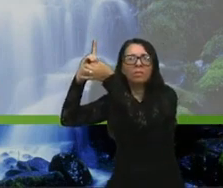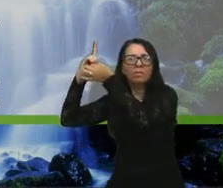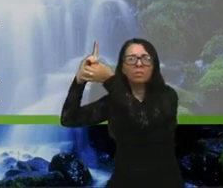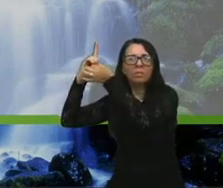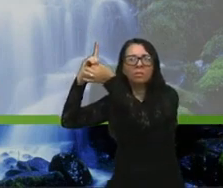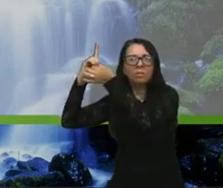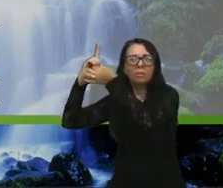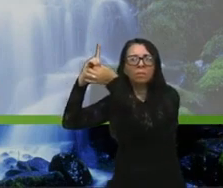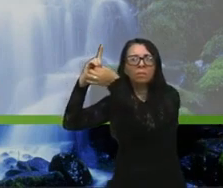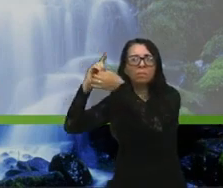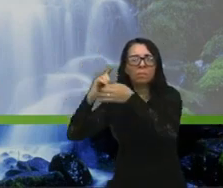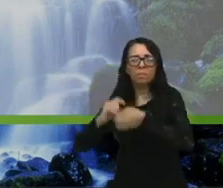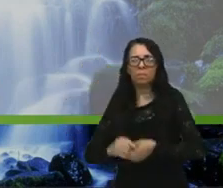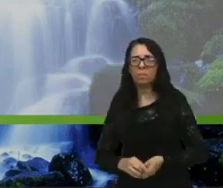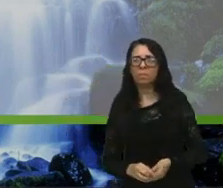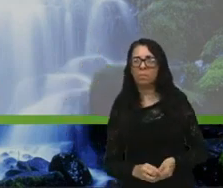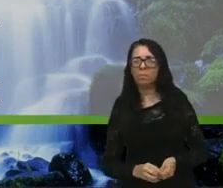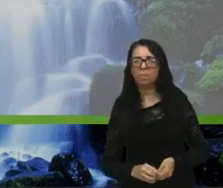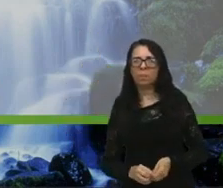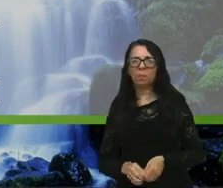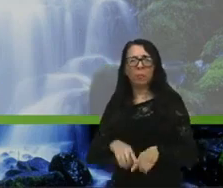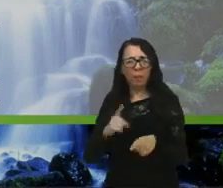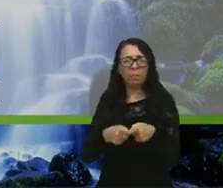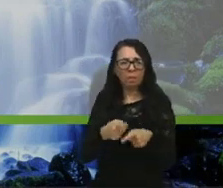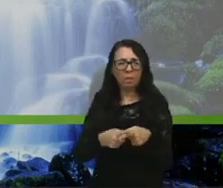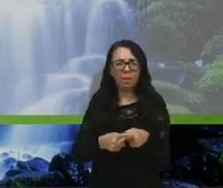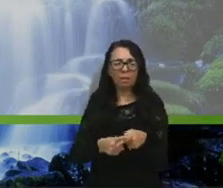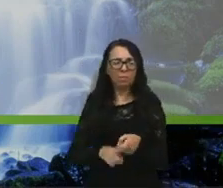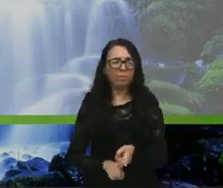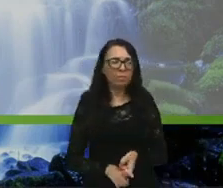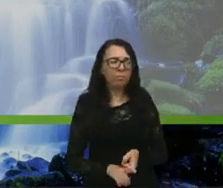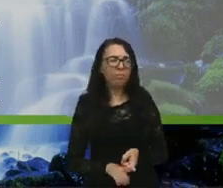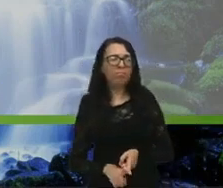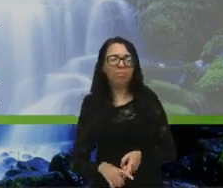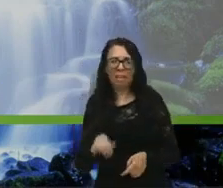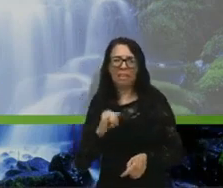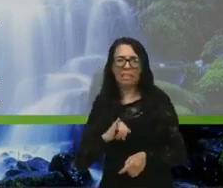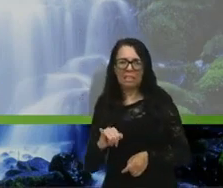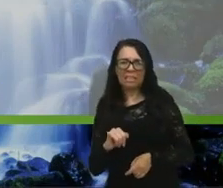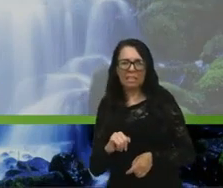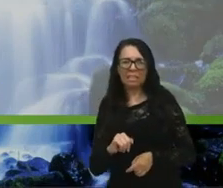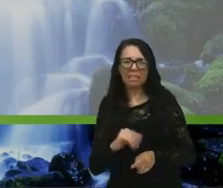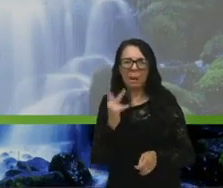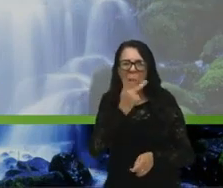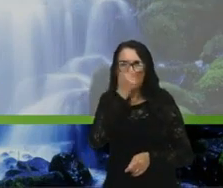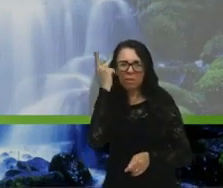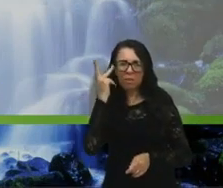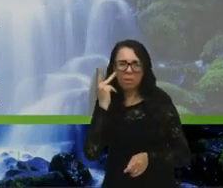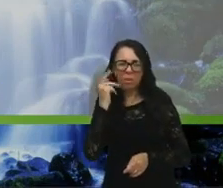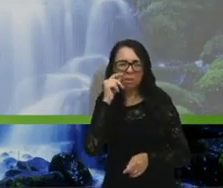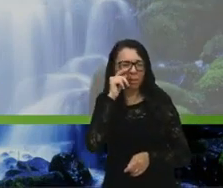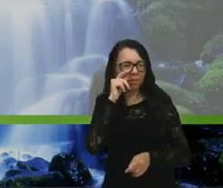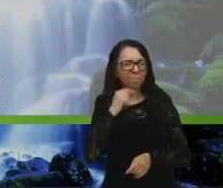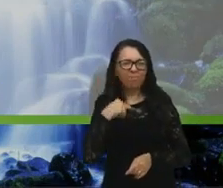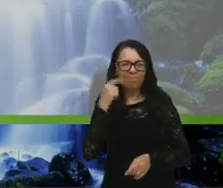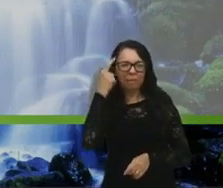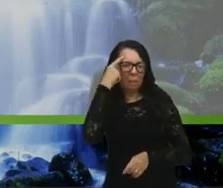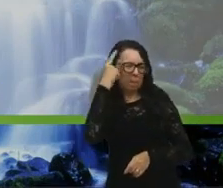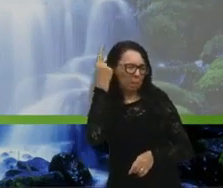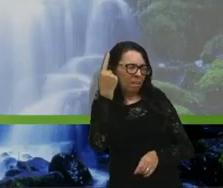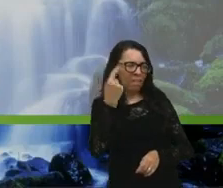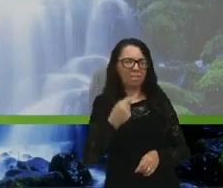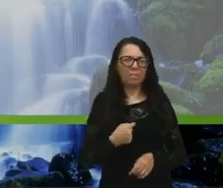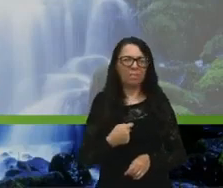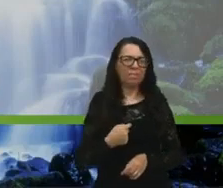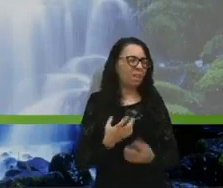ser transformadas. É o que você pensa que precisa ser transformado. É o que você sente que precisa ser transformado. É a